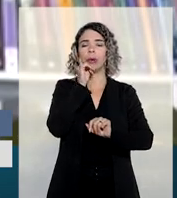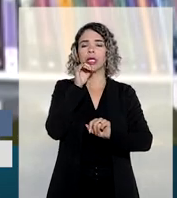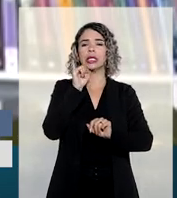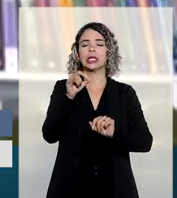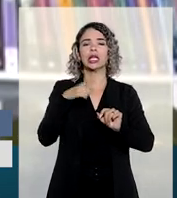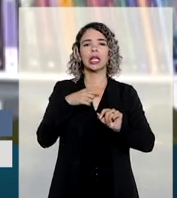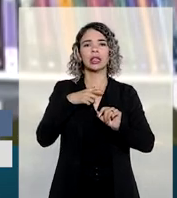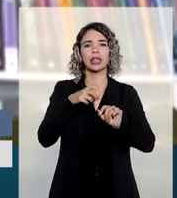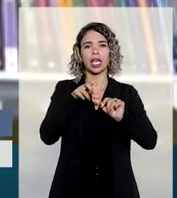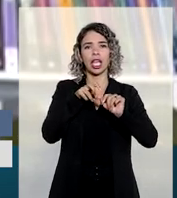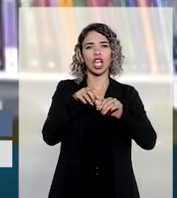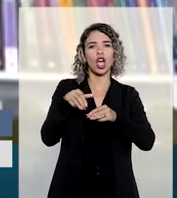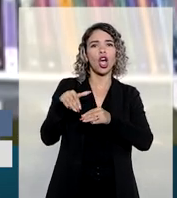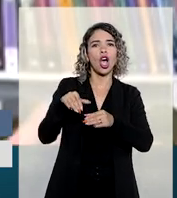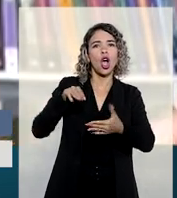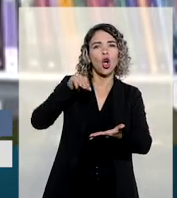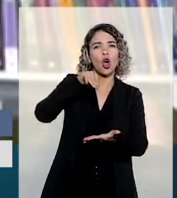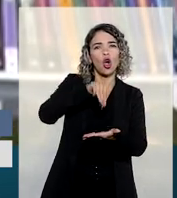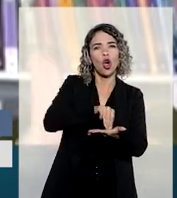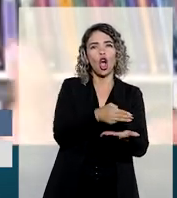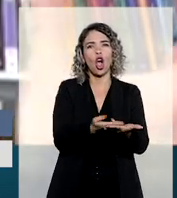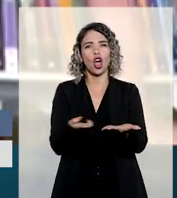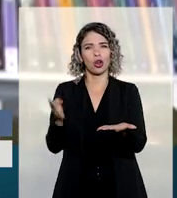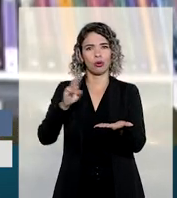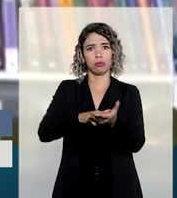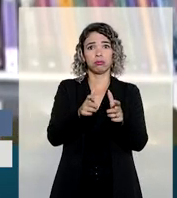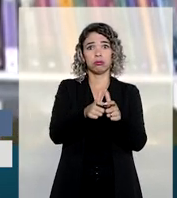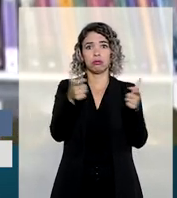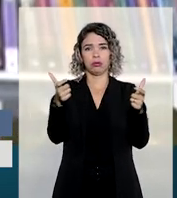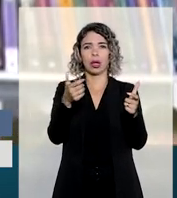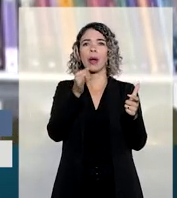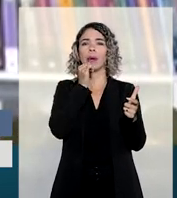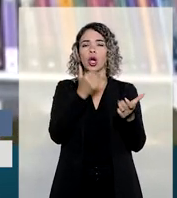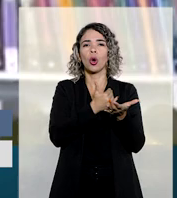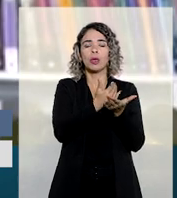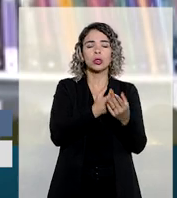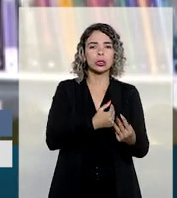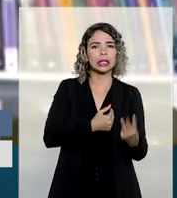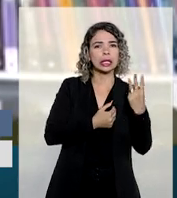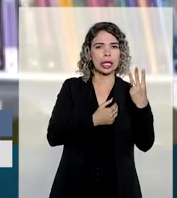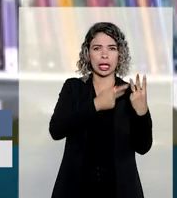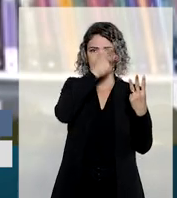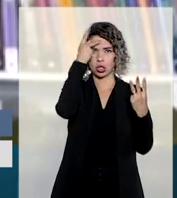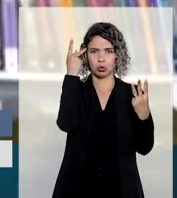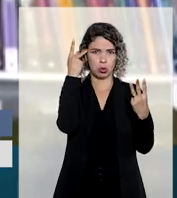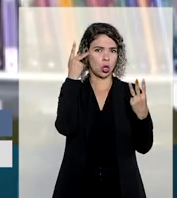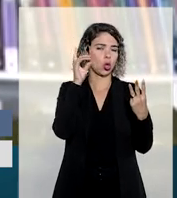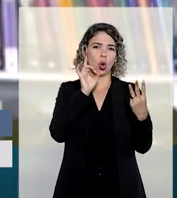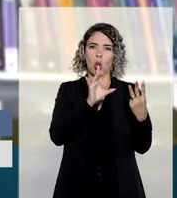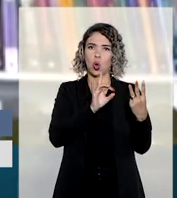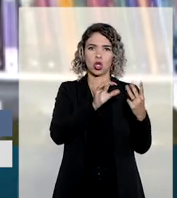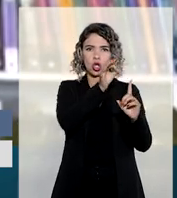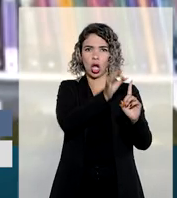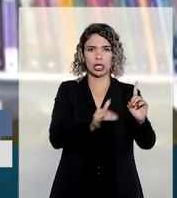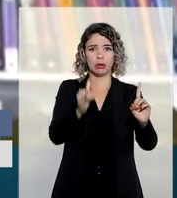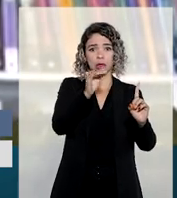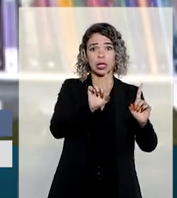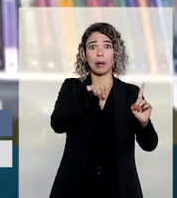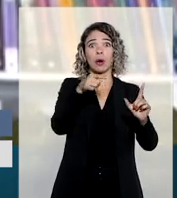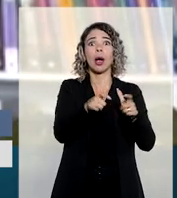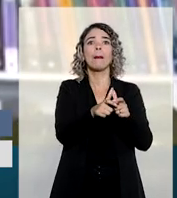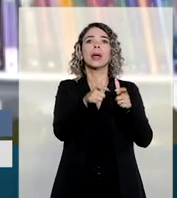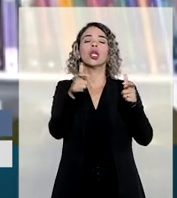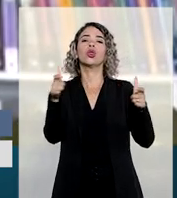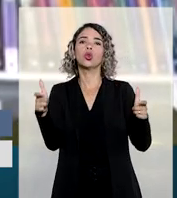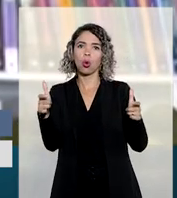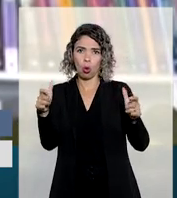com quórum ampliado, ou seja, um julgamento que começou, por exemplo, com três desembargadores e acabou sendo